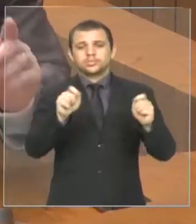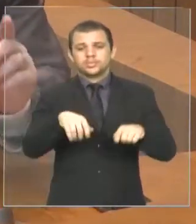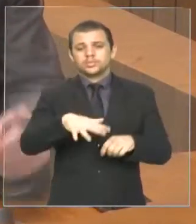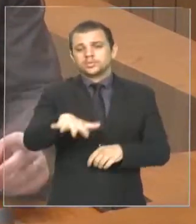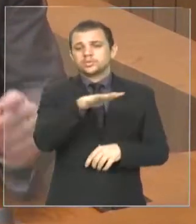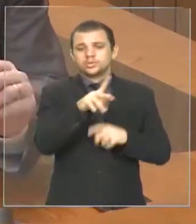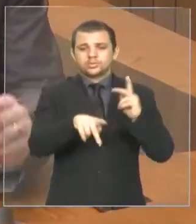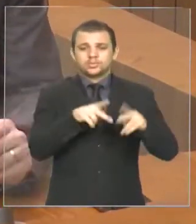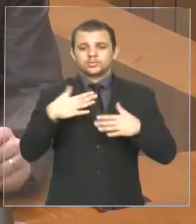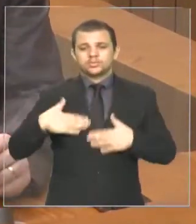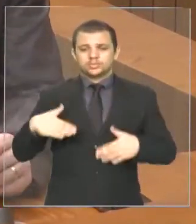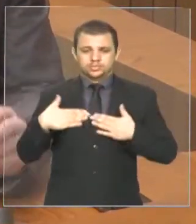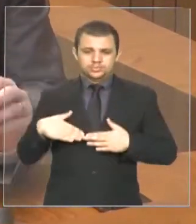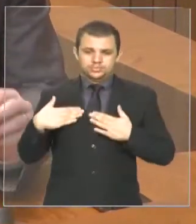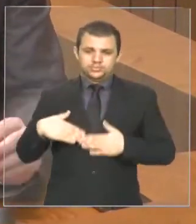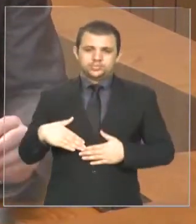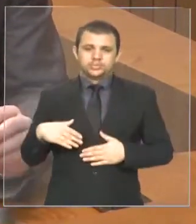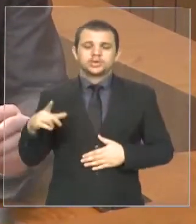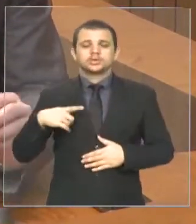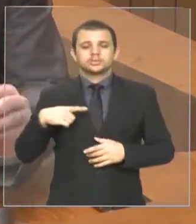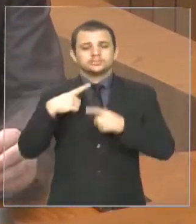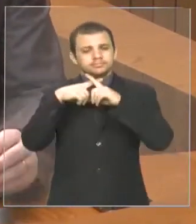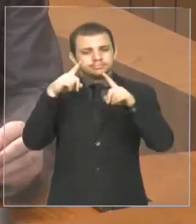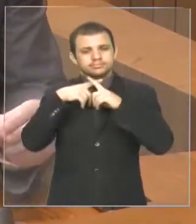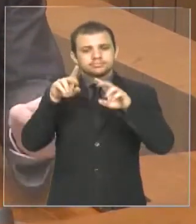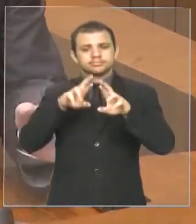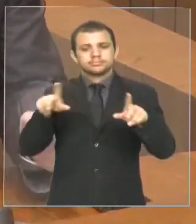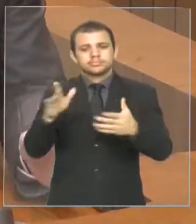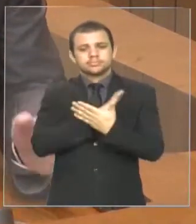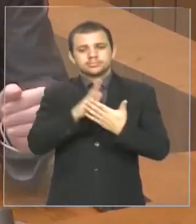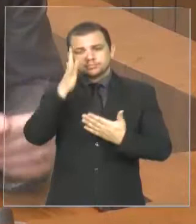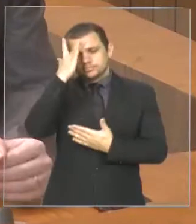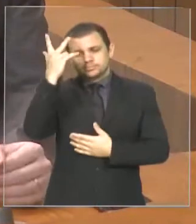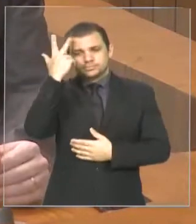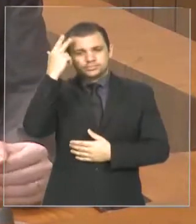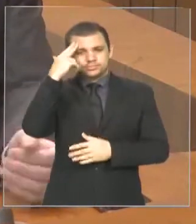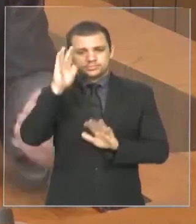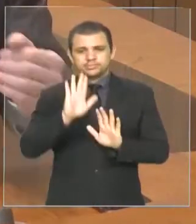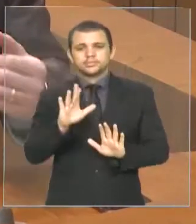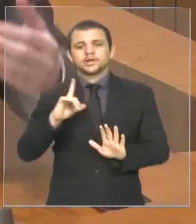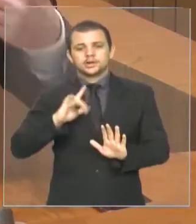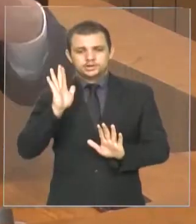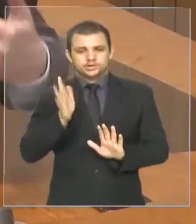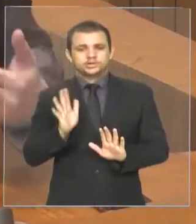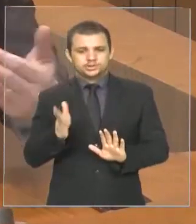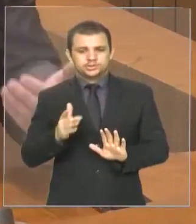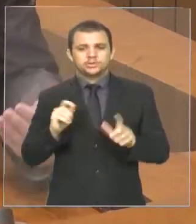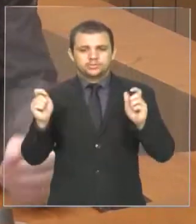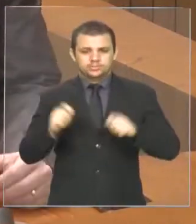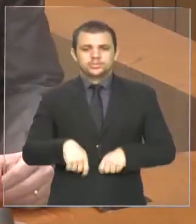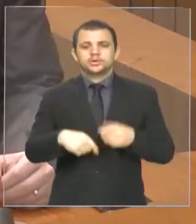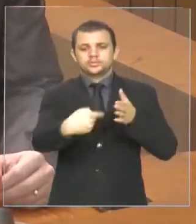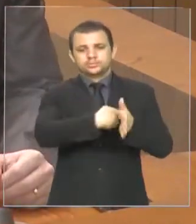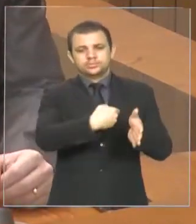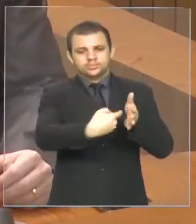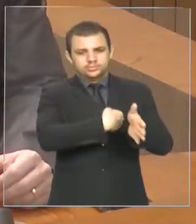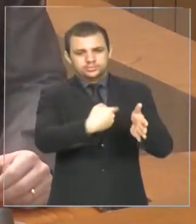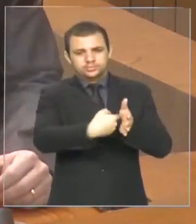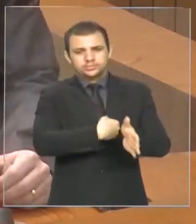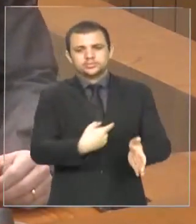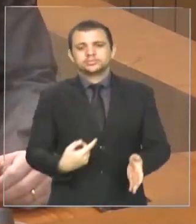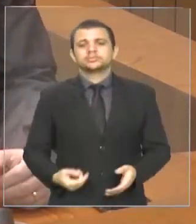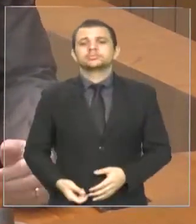populações. Foram muitas as manifestações, desde cidadãos comuns que tiveram a oportunidade de falar comigo, por exemplo, sobre